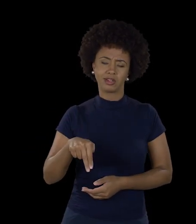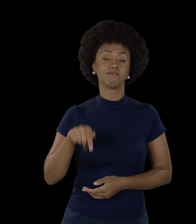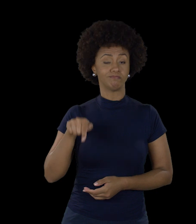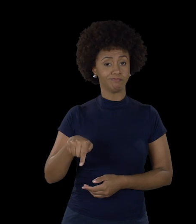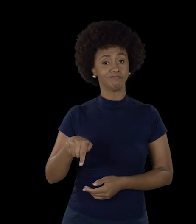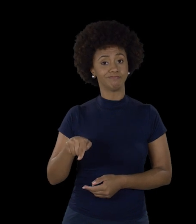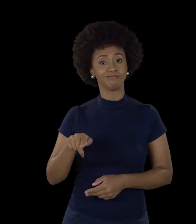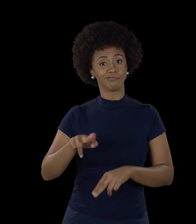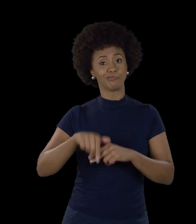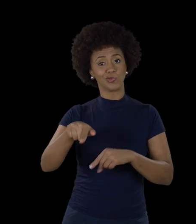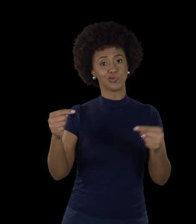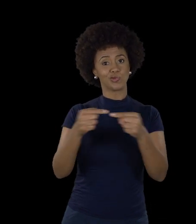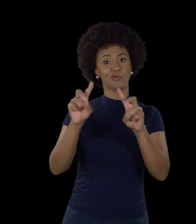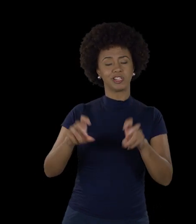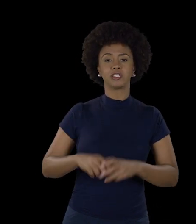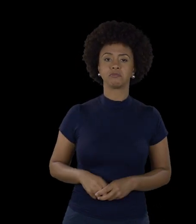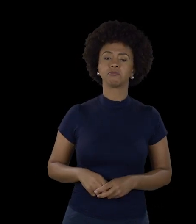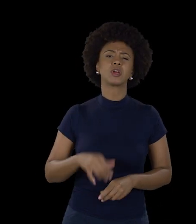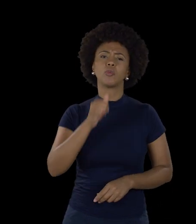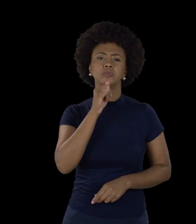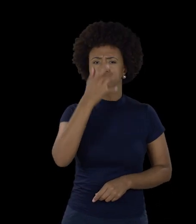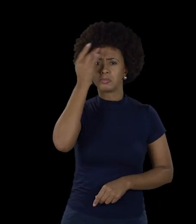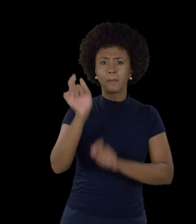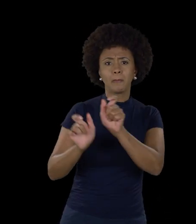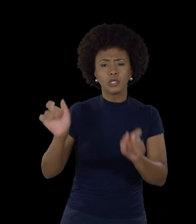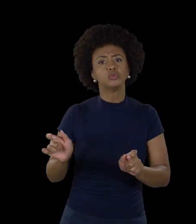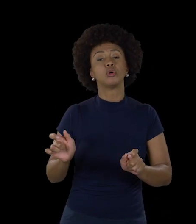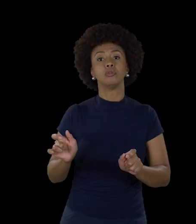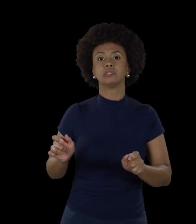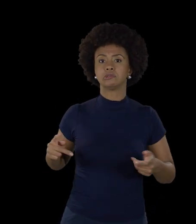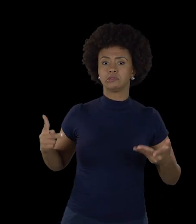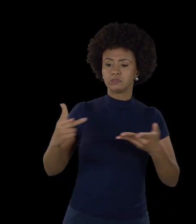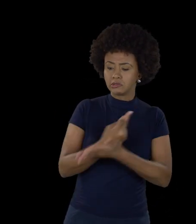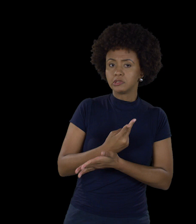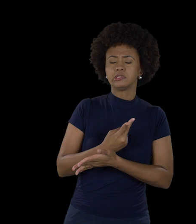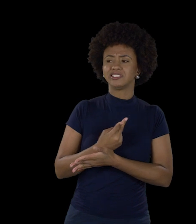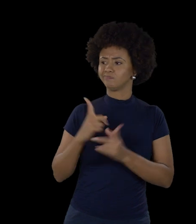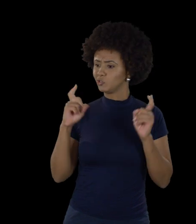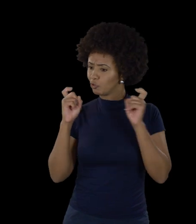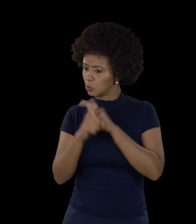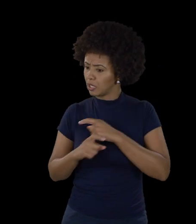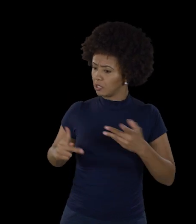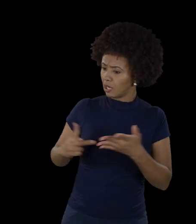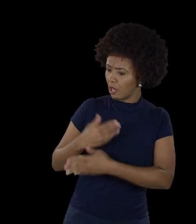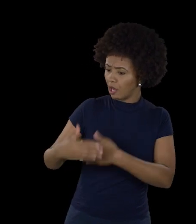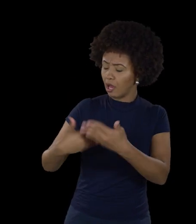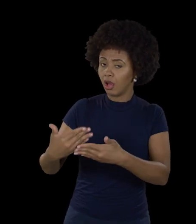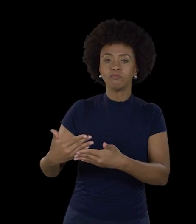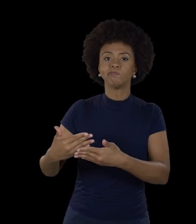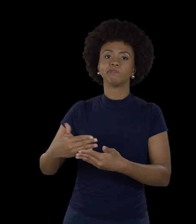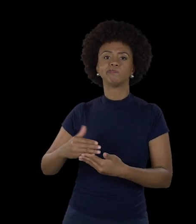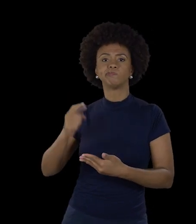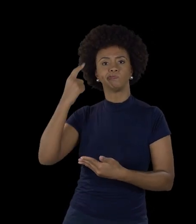vezes, sob muitas adversidades, transformam as suas propriedades em unidades de conservação ambiental, de modo